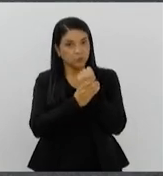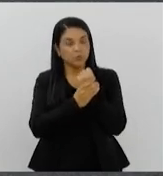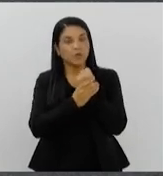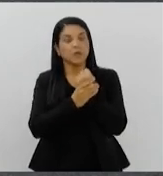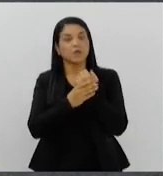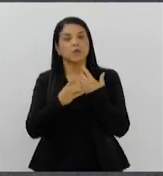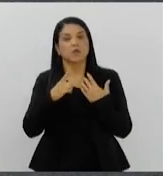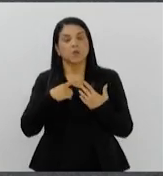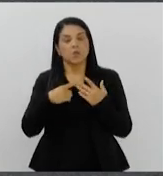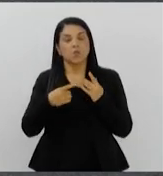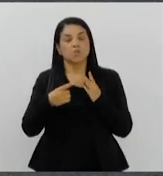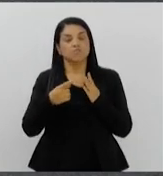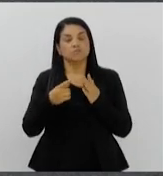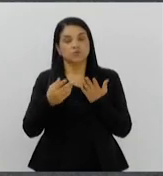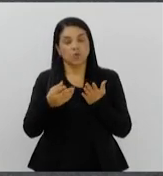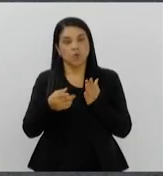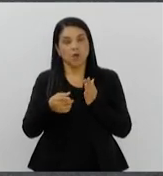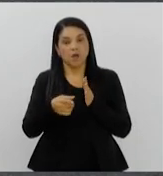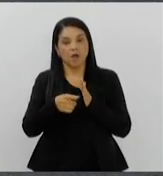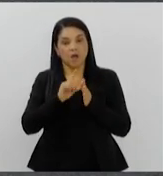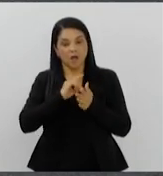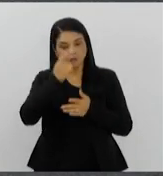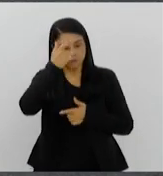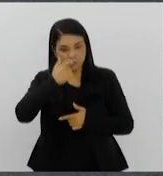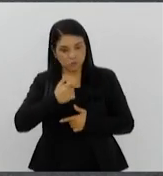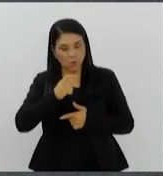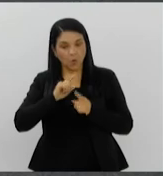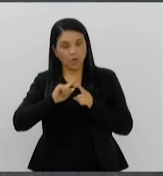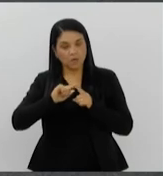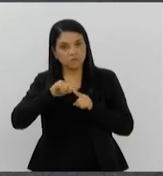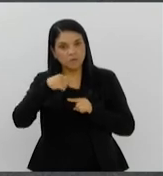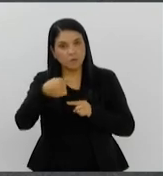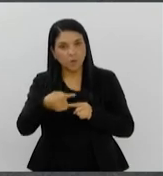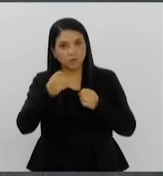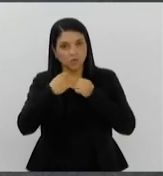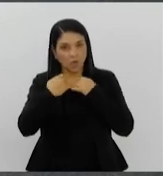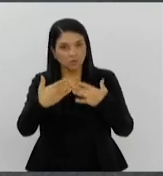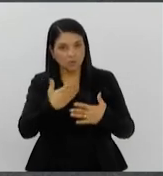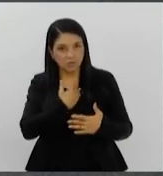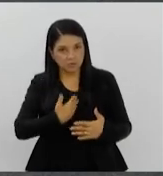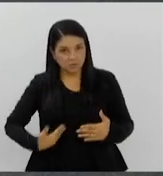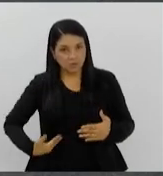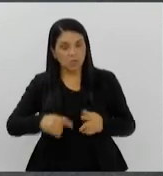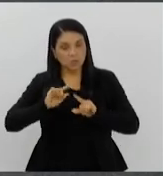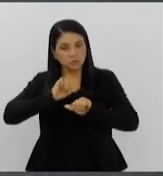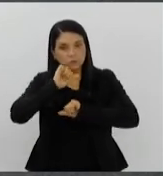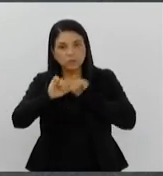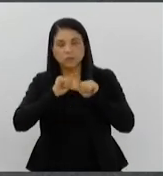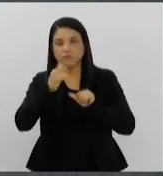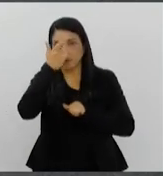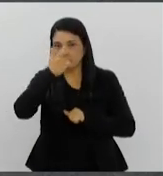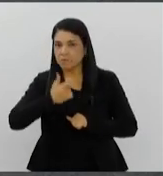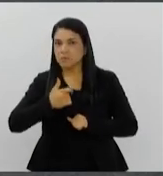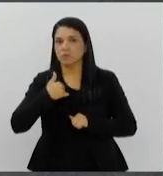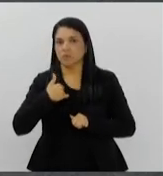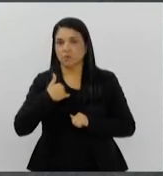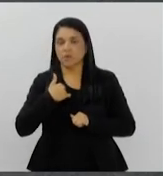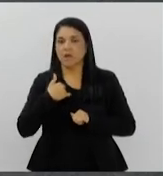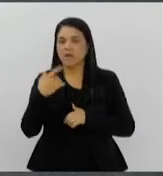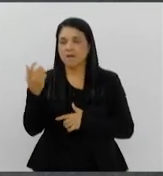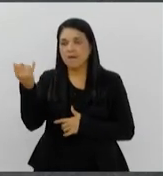antes e outra pessoa depois dessa audiência. Eu sou um ser humano transformado. Tudo que eu ouvi, né, os relatos